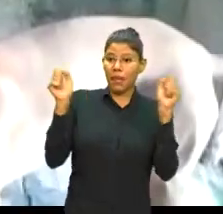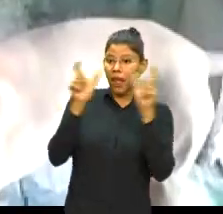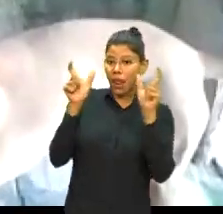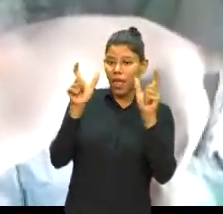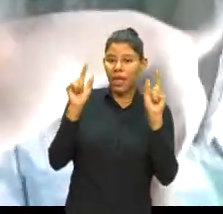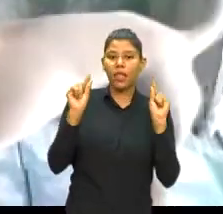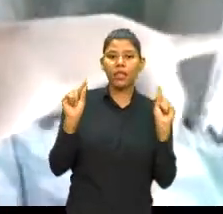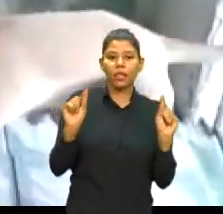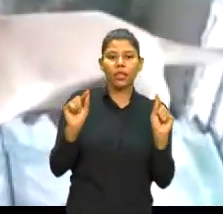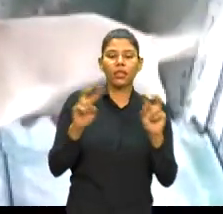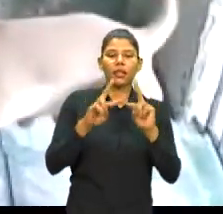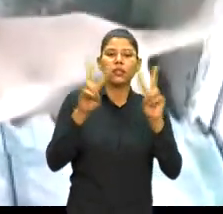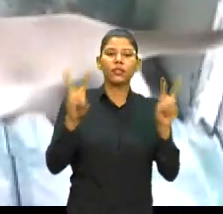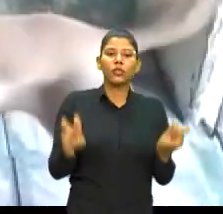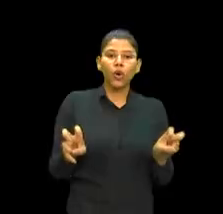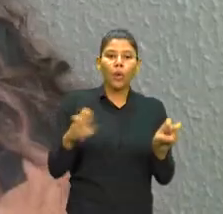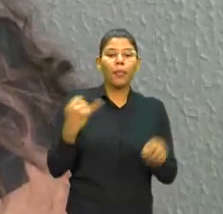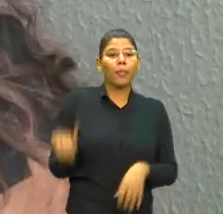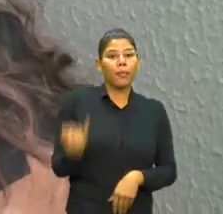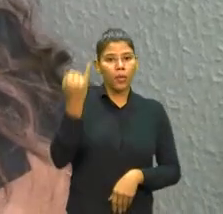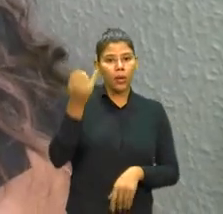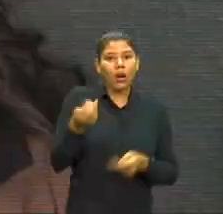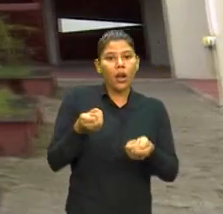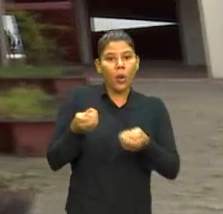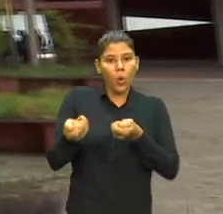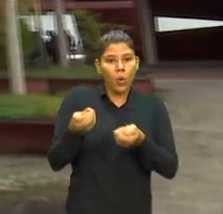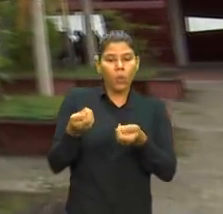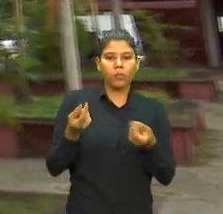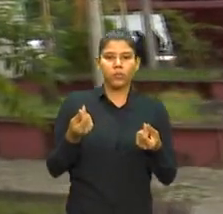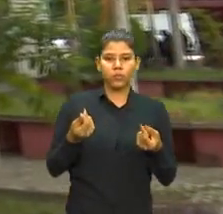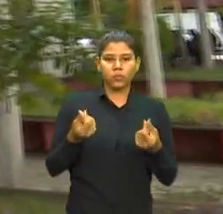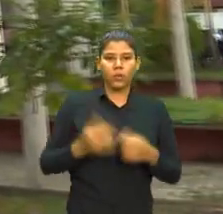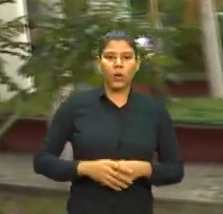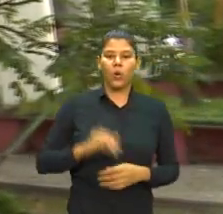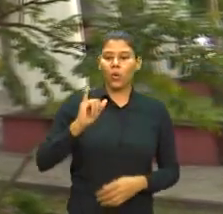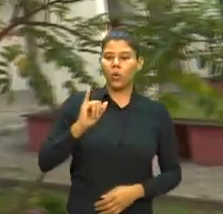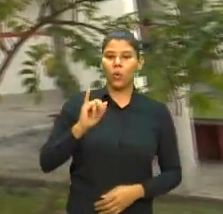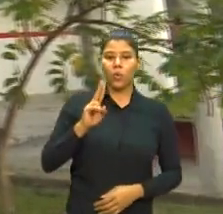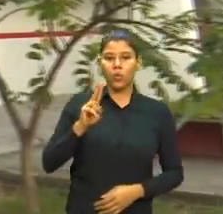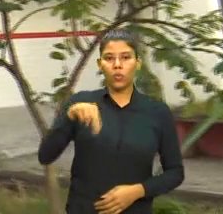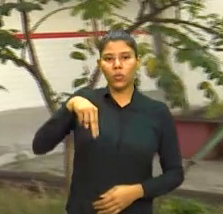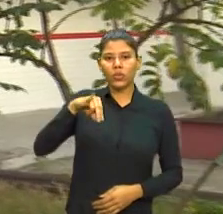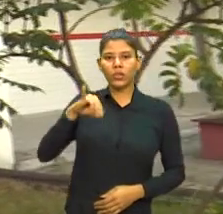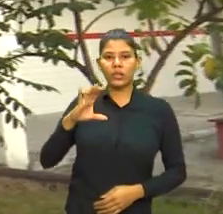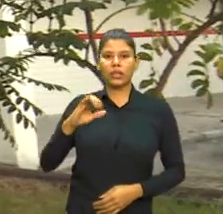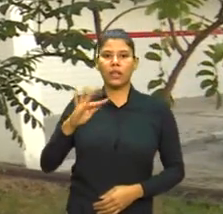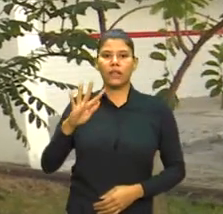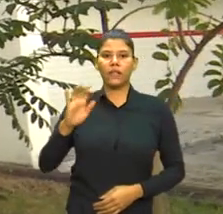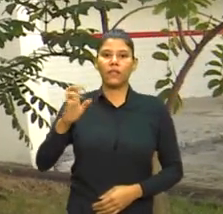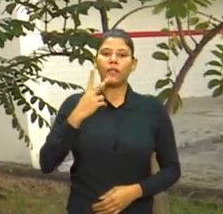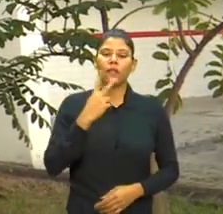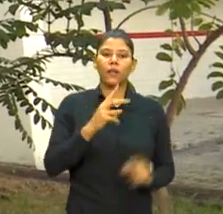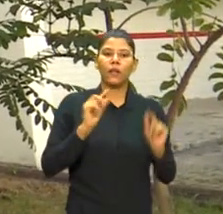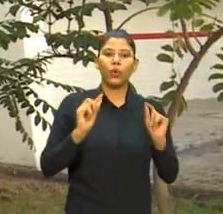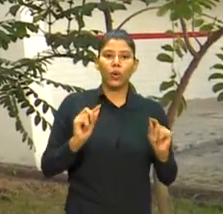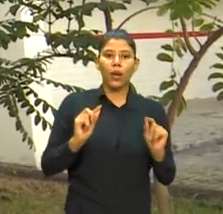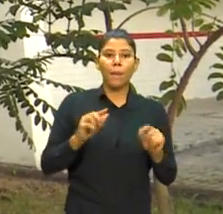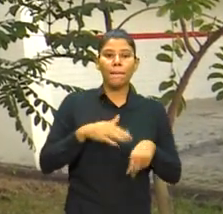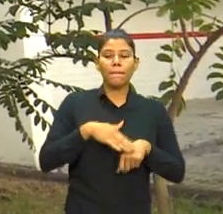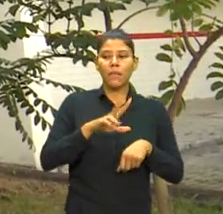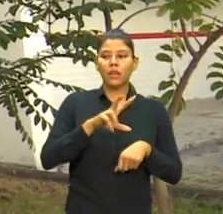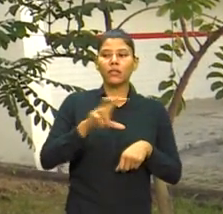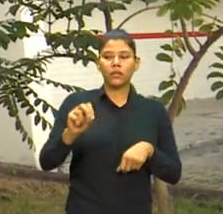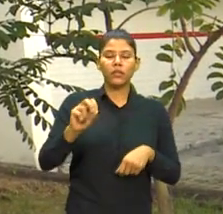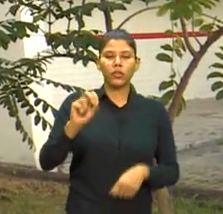sobre a importância de economizar Unicef estima que mais de 20.000 estudantes abandonaram o ensino